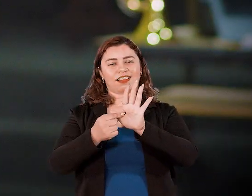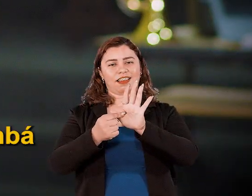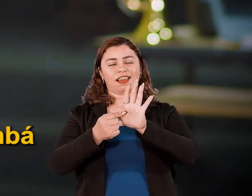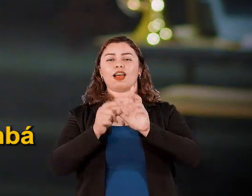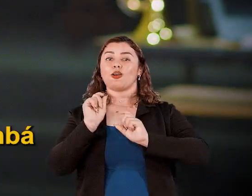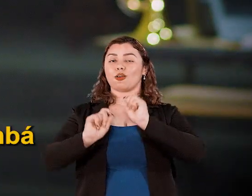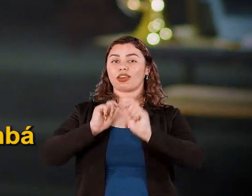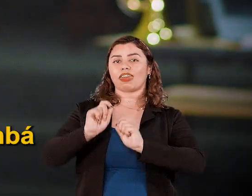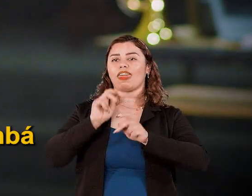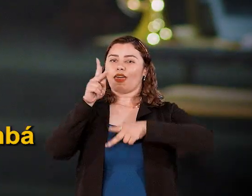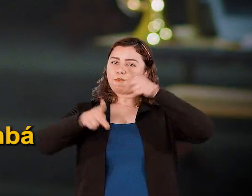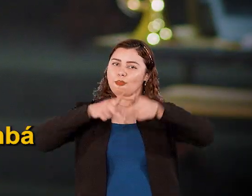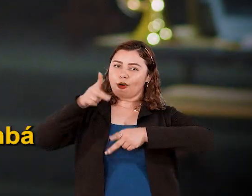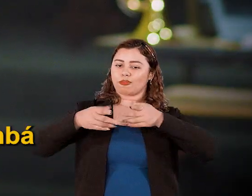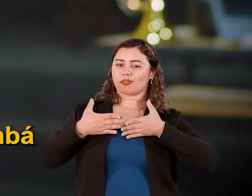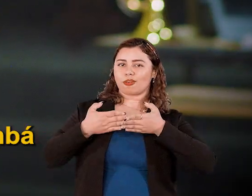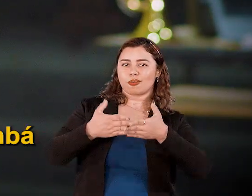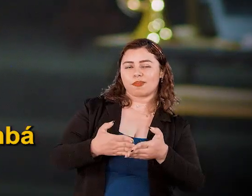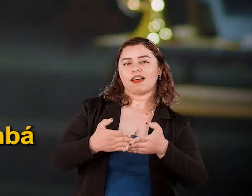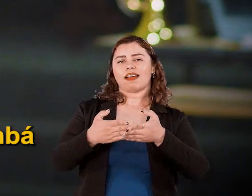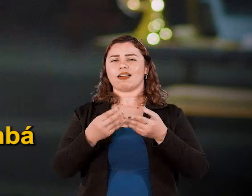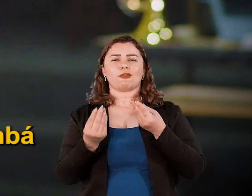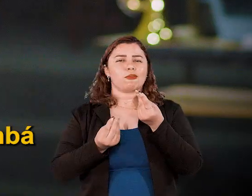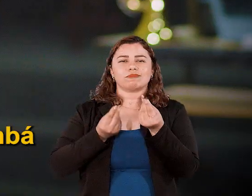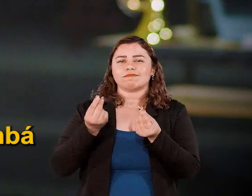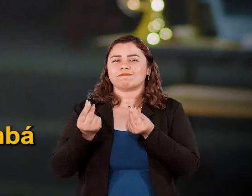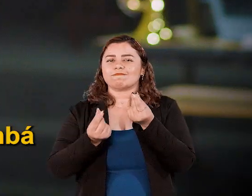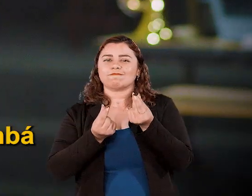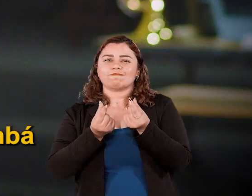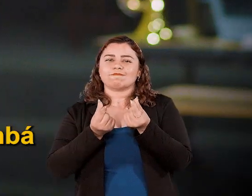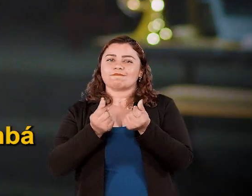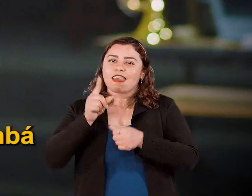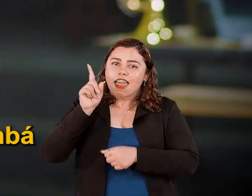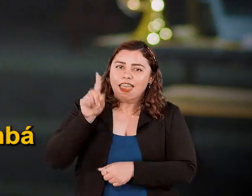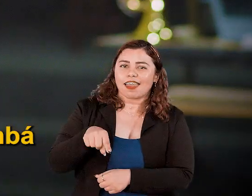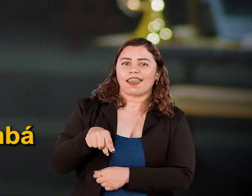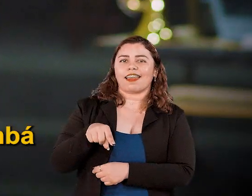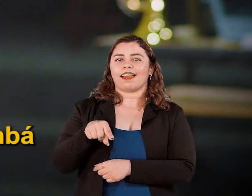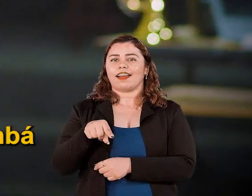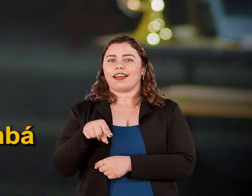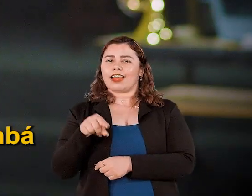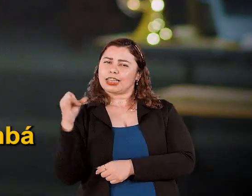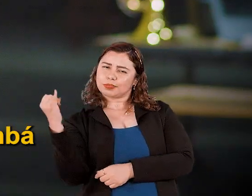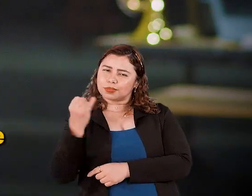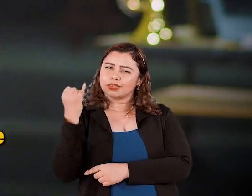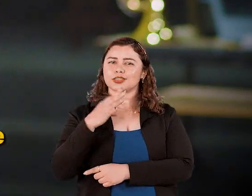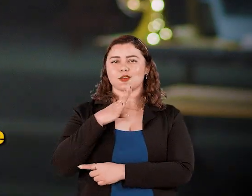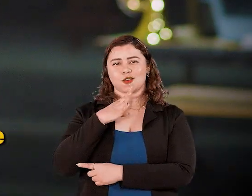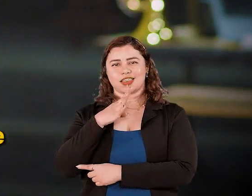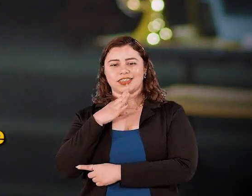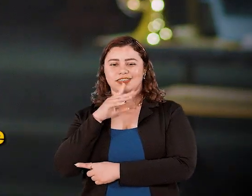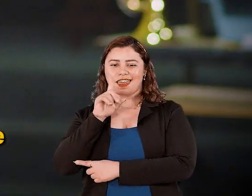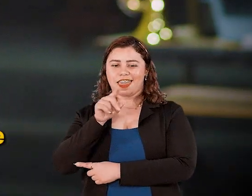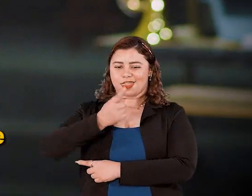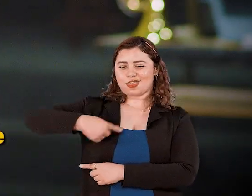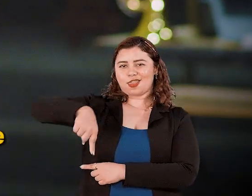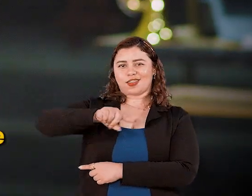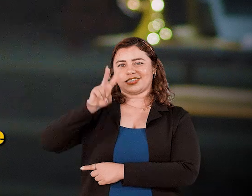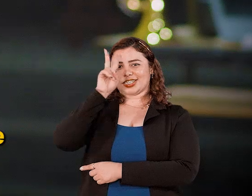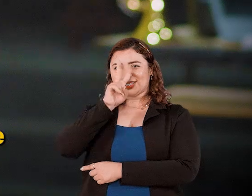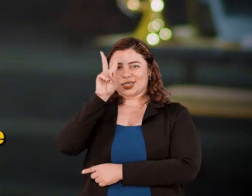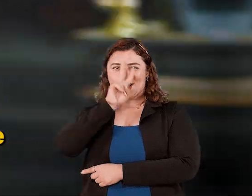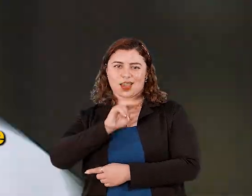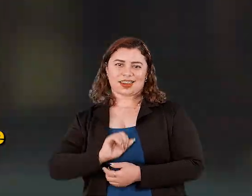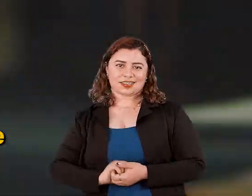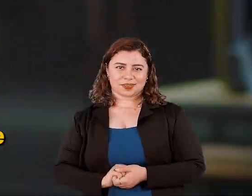aí e mostrar à população de Corumbá o quanto se faz jus em conhecer essa nossa parte da